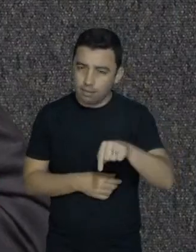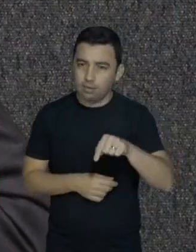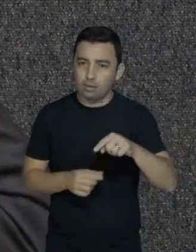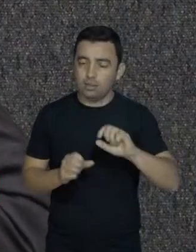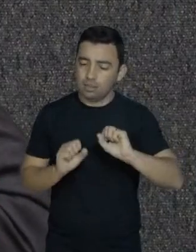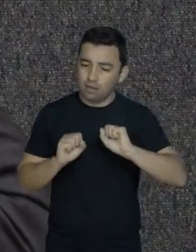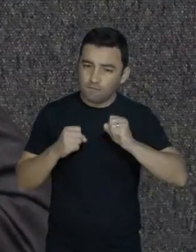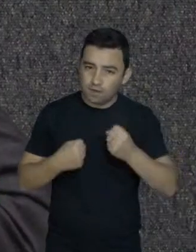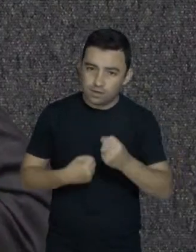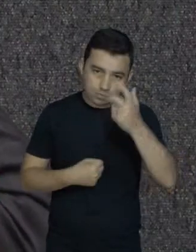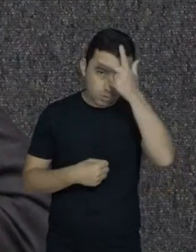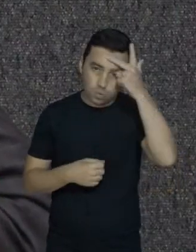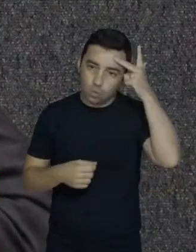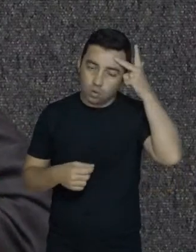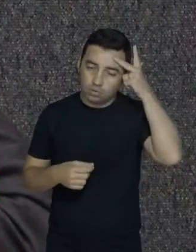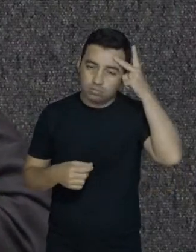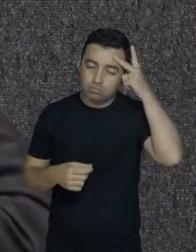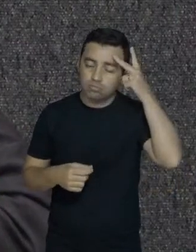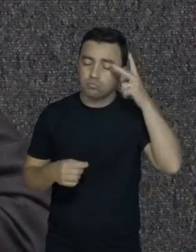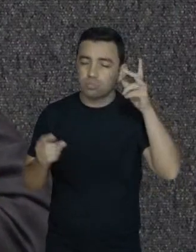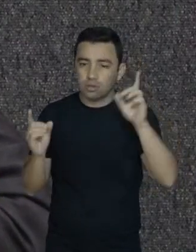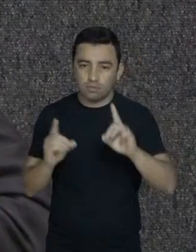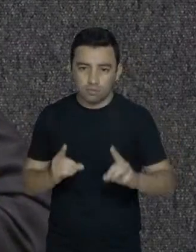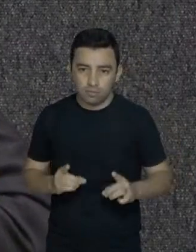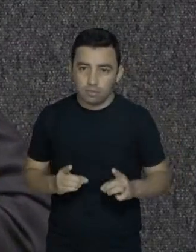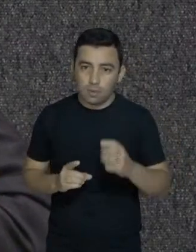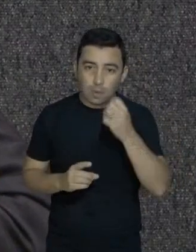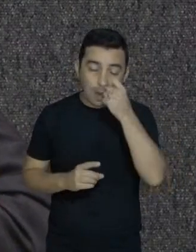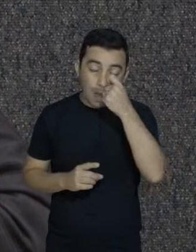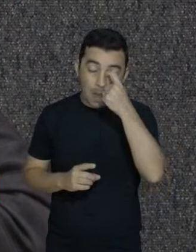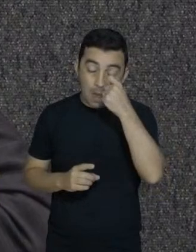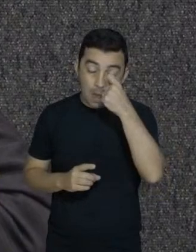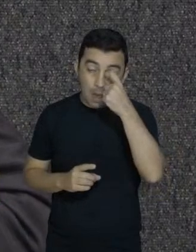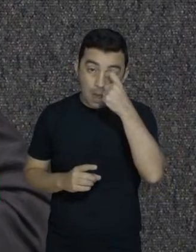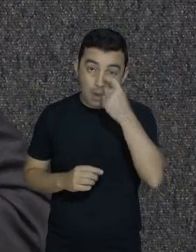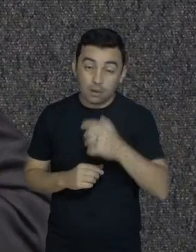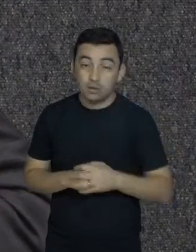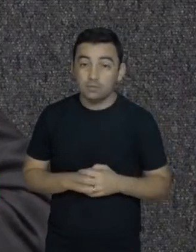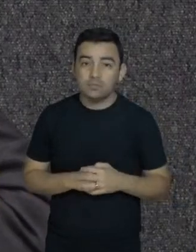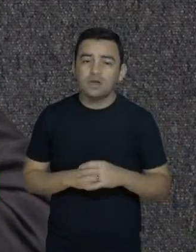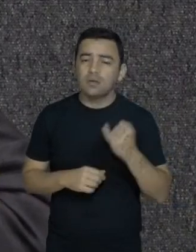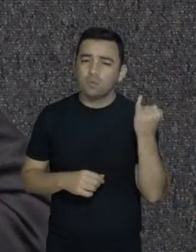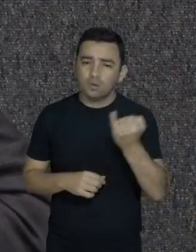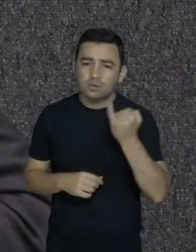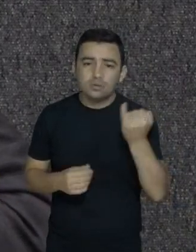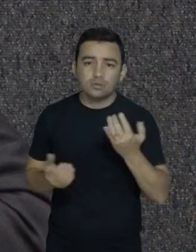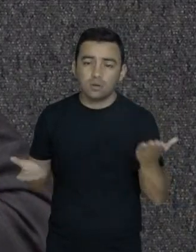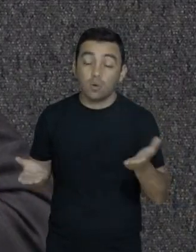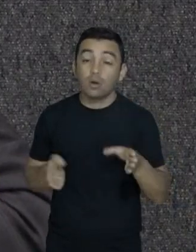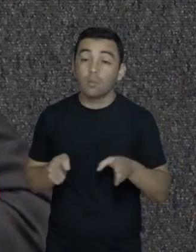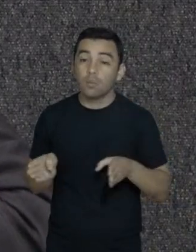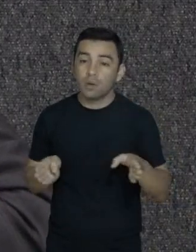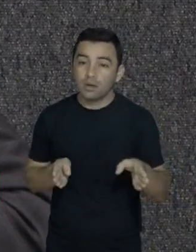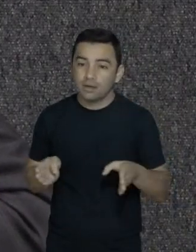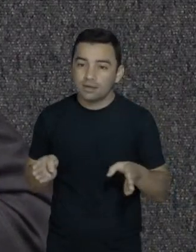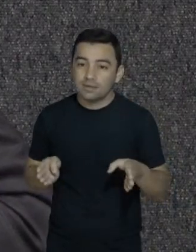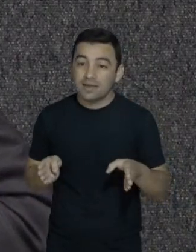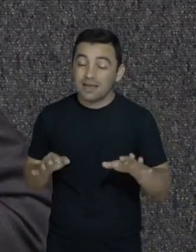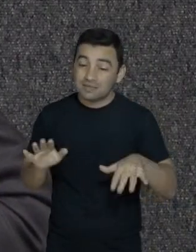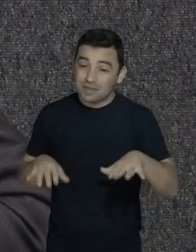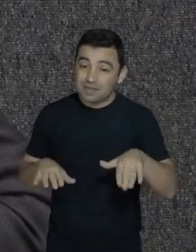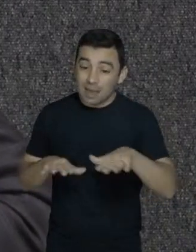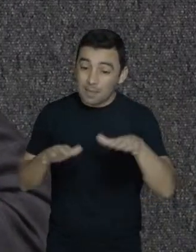defesa dos direitos das pessoas com deficiência então é muito importante é que nesse momento talvez a própria mesa